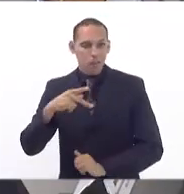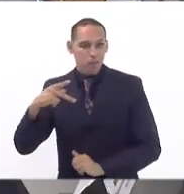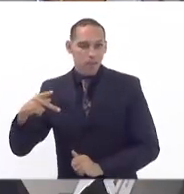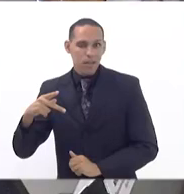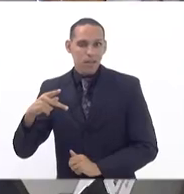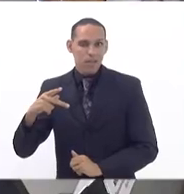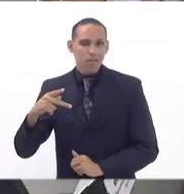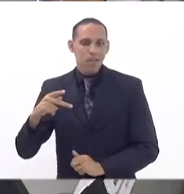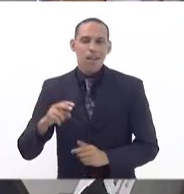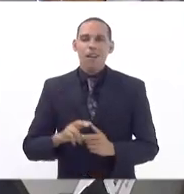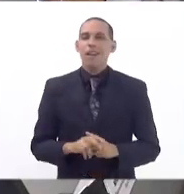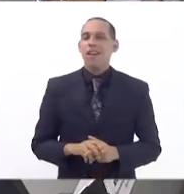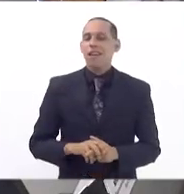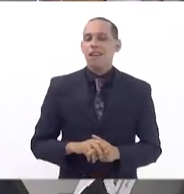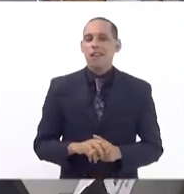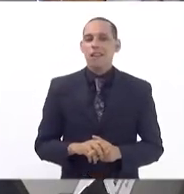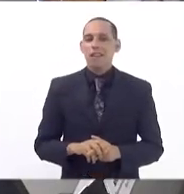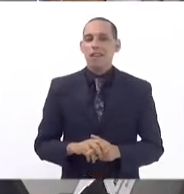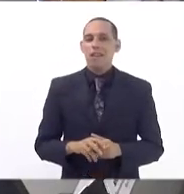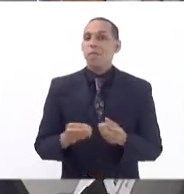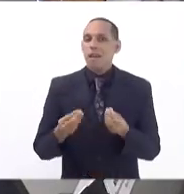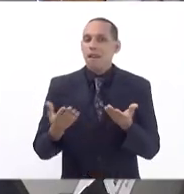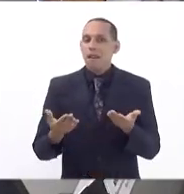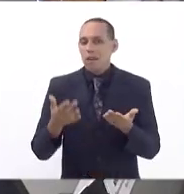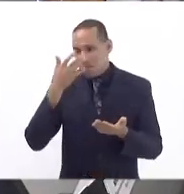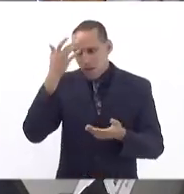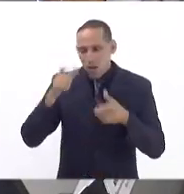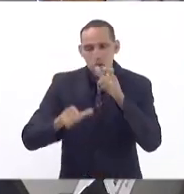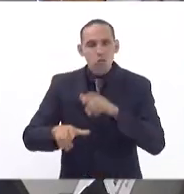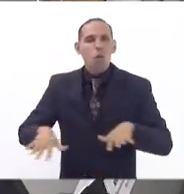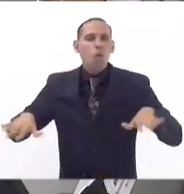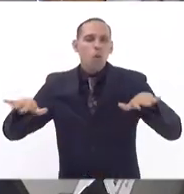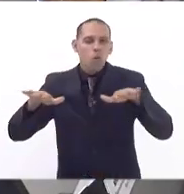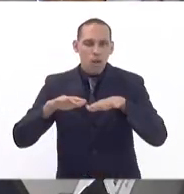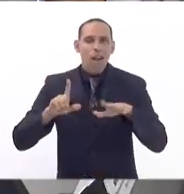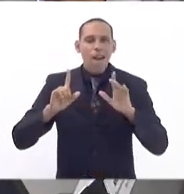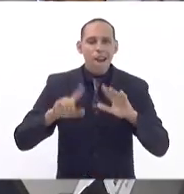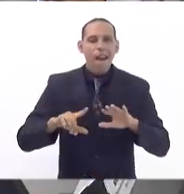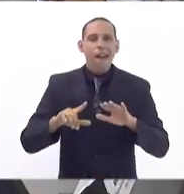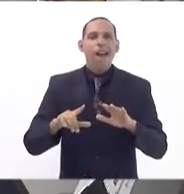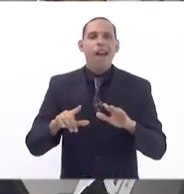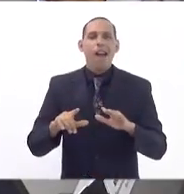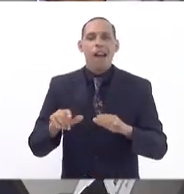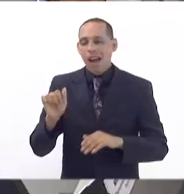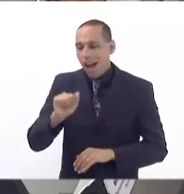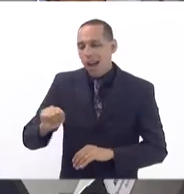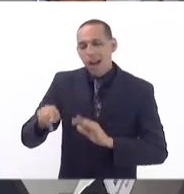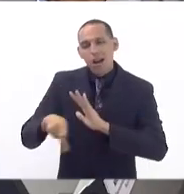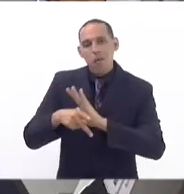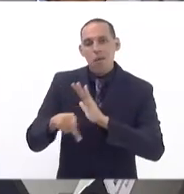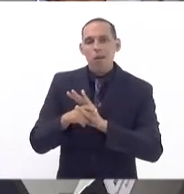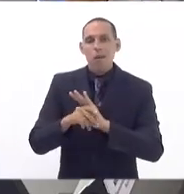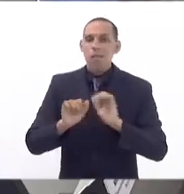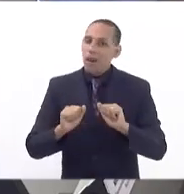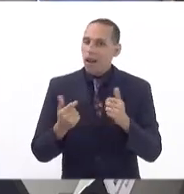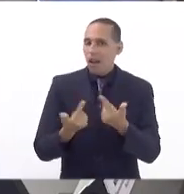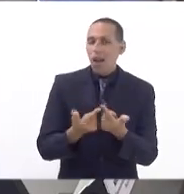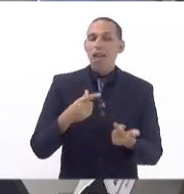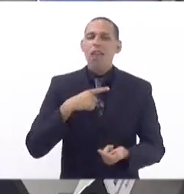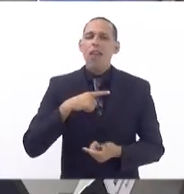inserir todos os associados da alerj que são São Miguel 6.400 estabelecimentos é